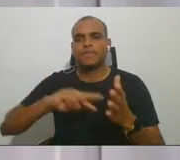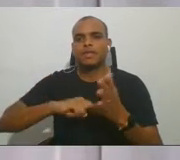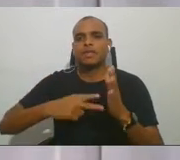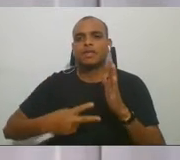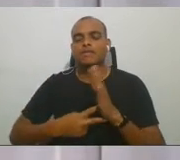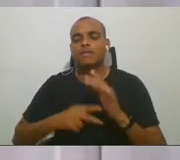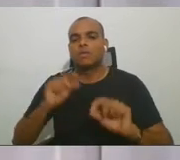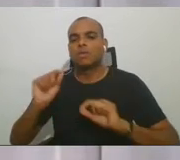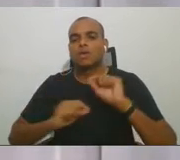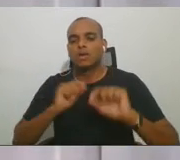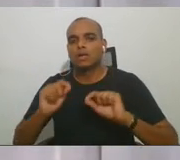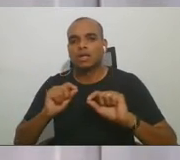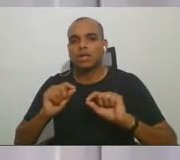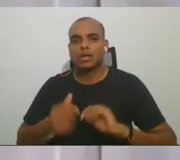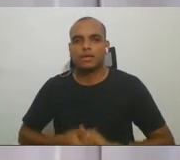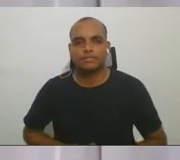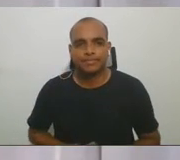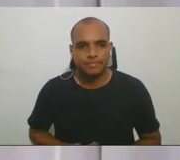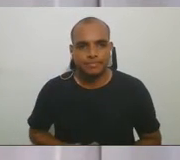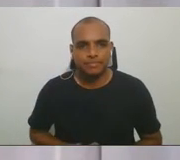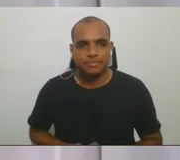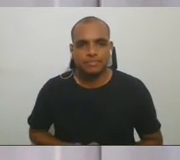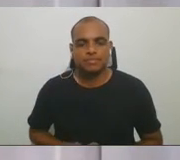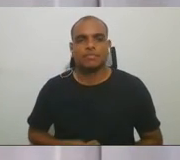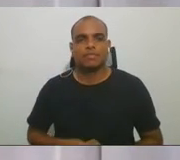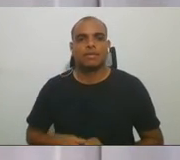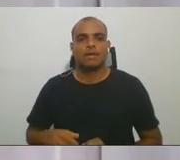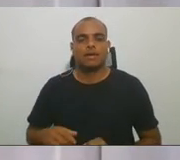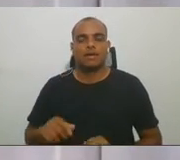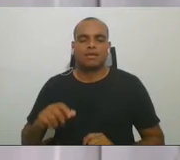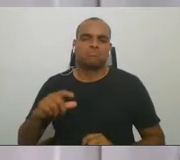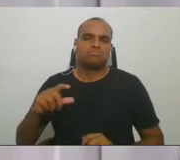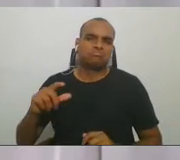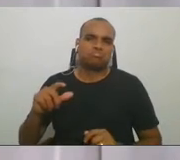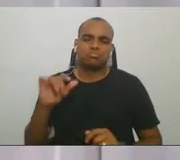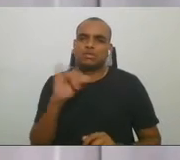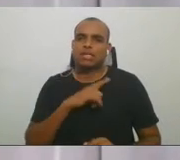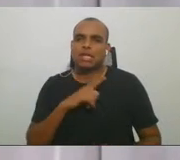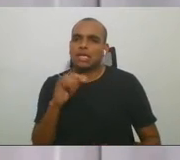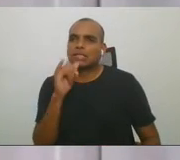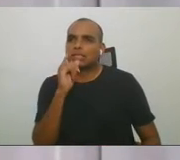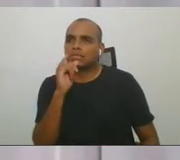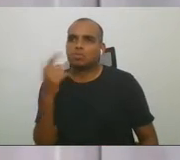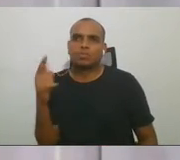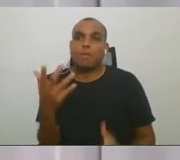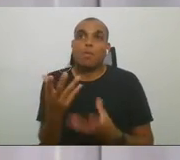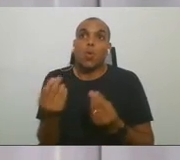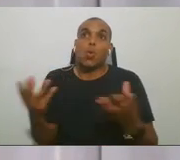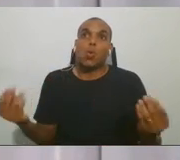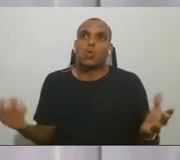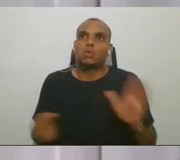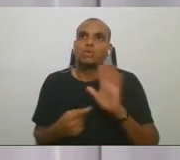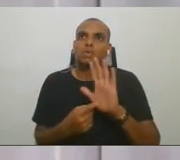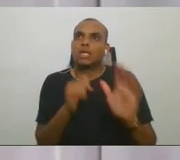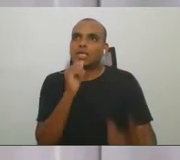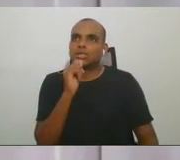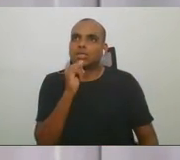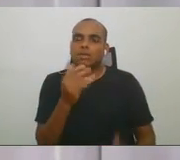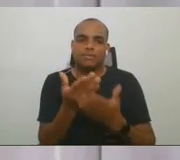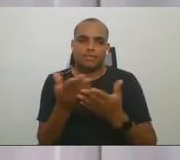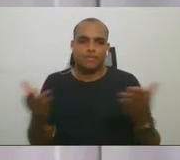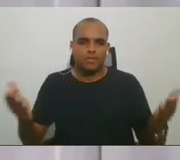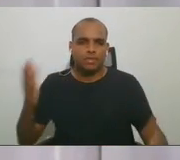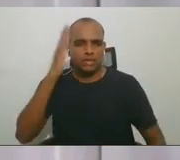sem ânimo de fazer o meu país de exemplo, porque não tem muitos exemplos, e vocês devem saber que